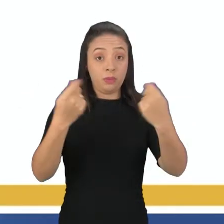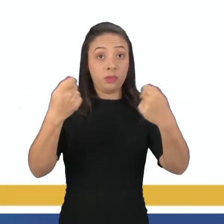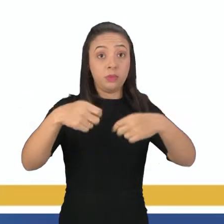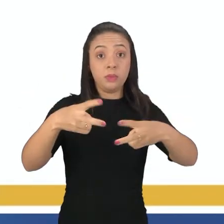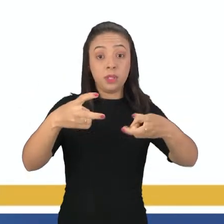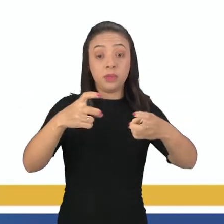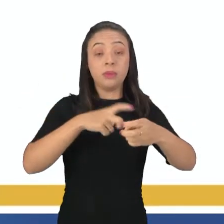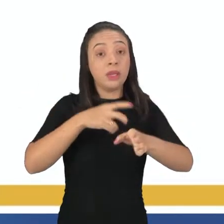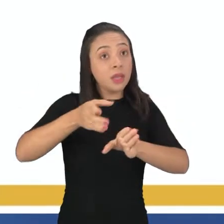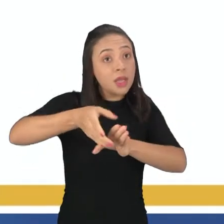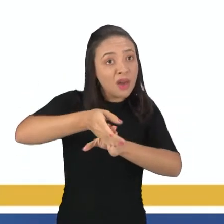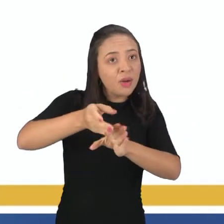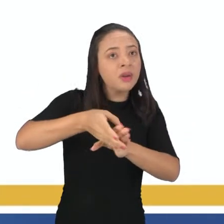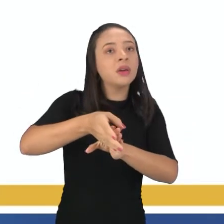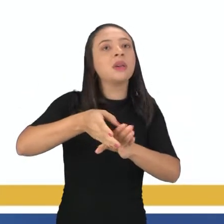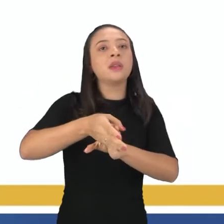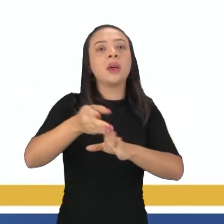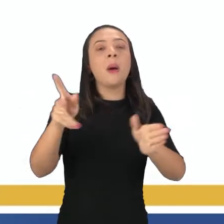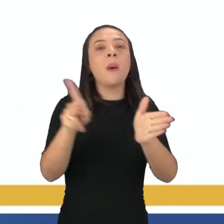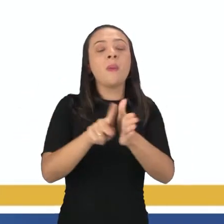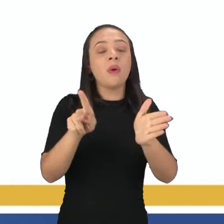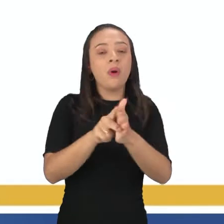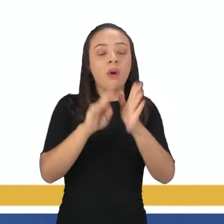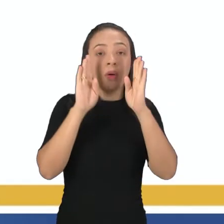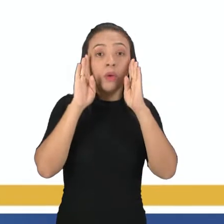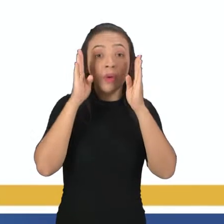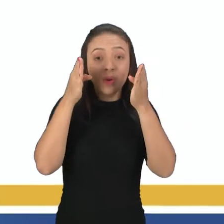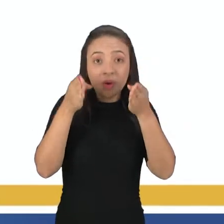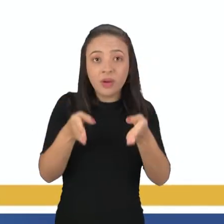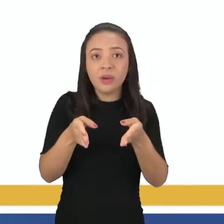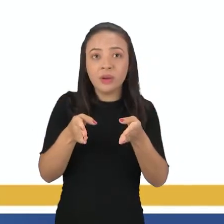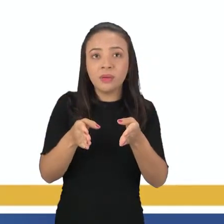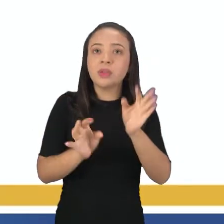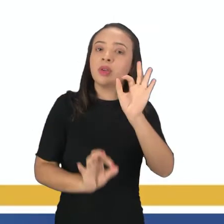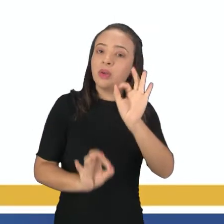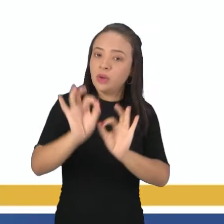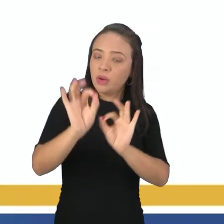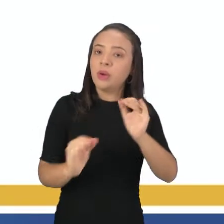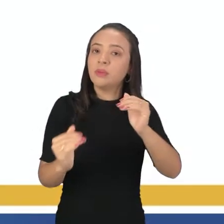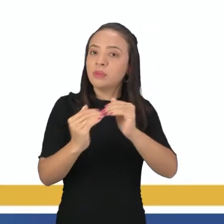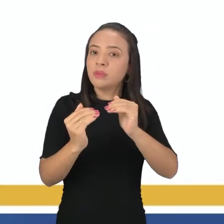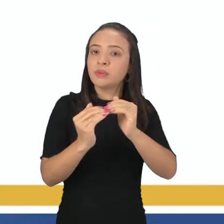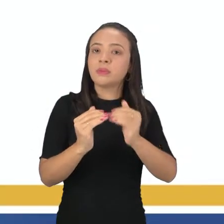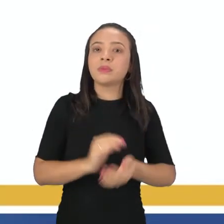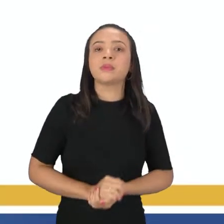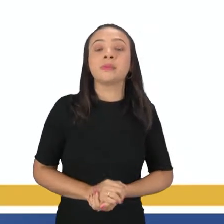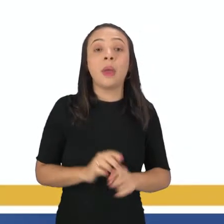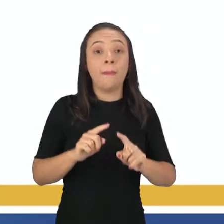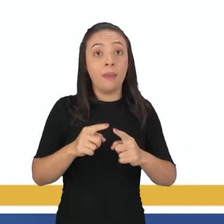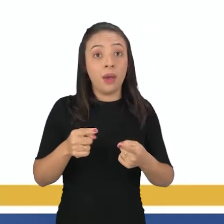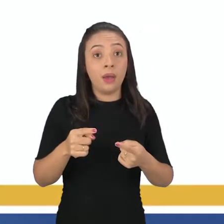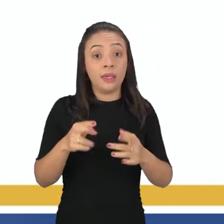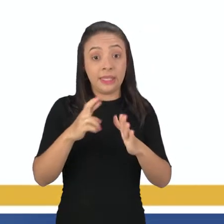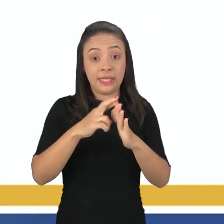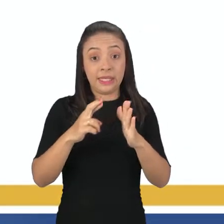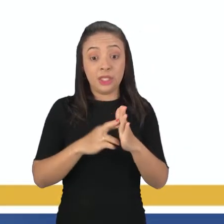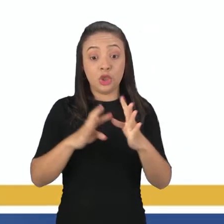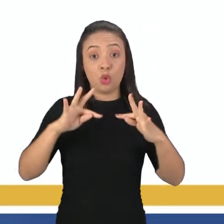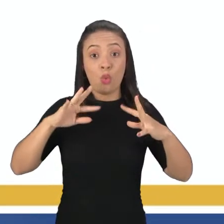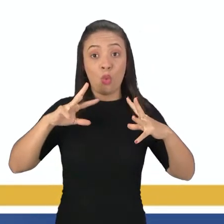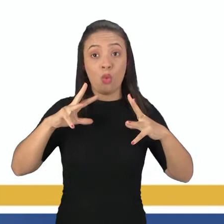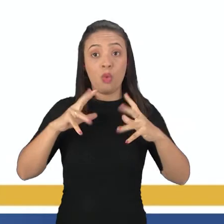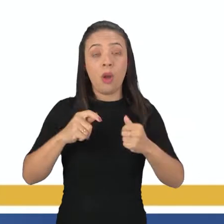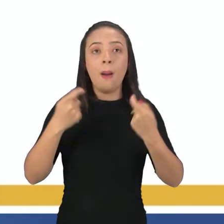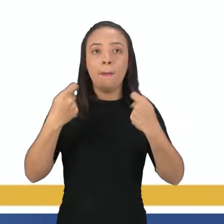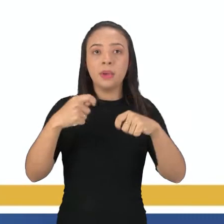essas recomendações específicas para que seja feita essa concordância. Mas, no geral, nós temos que ter